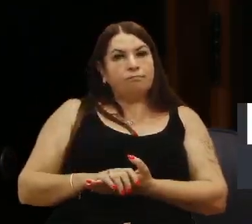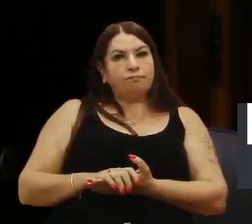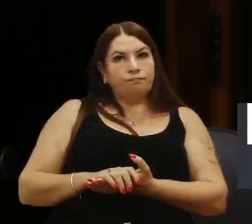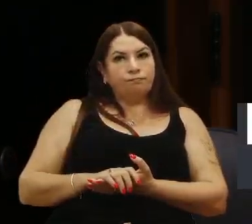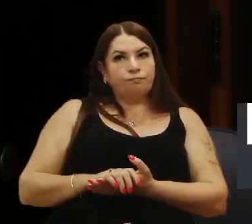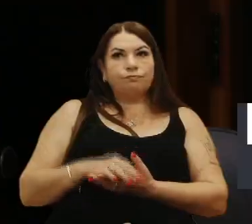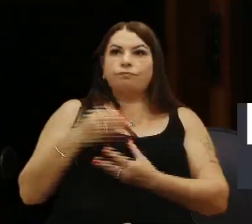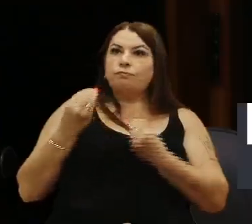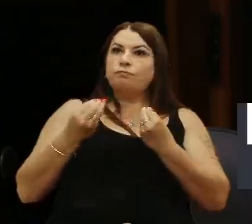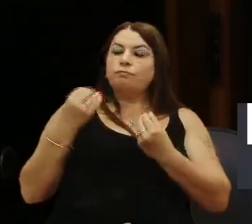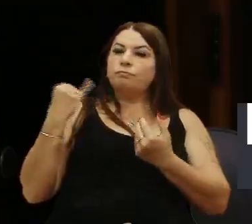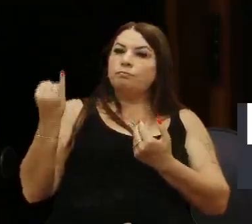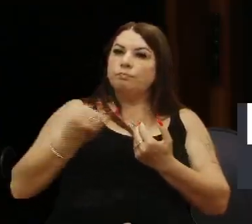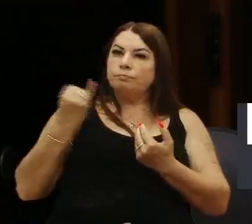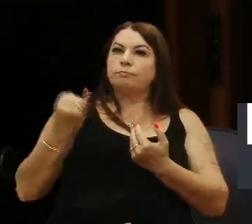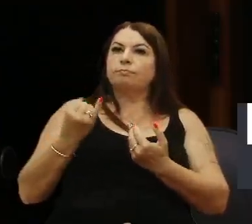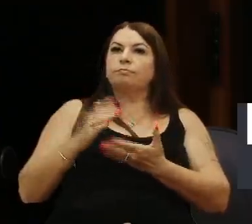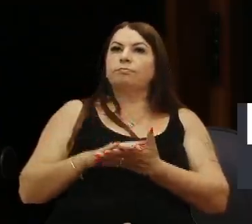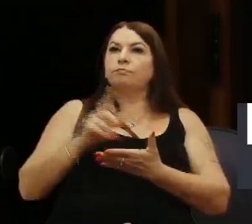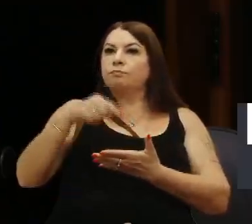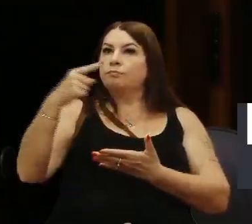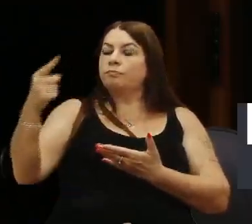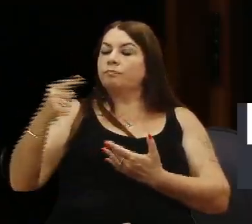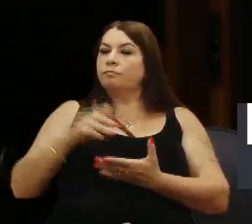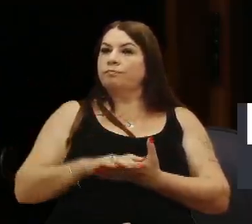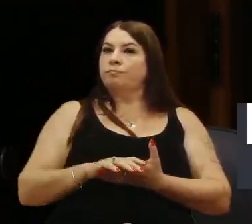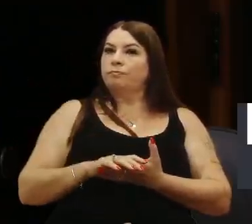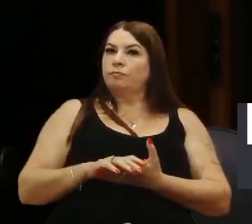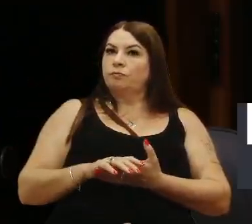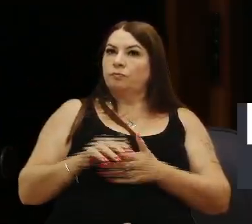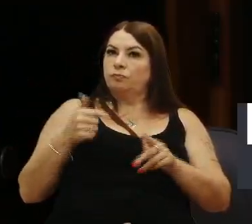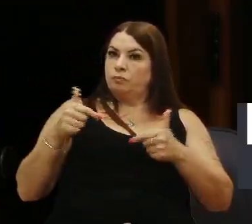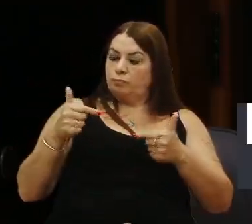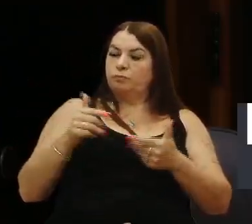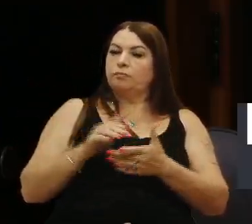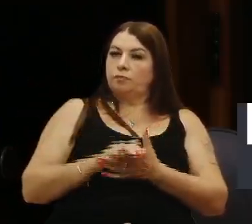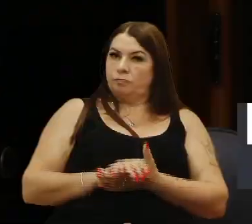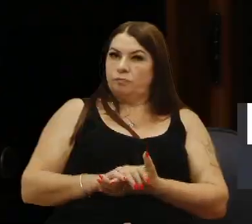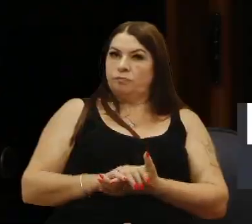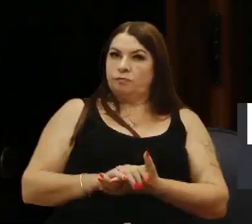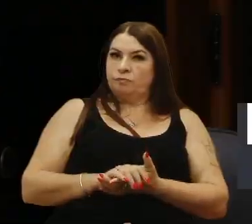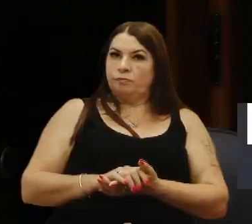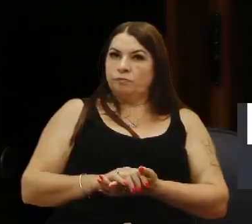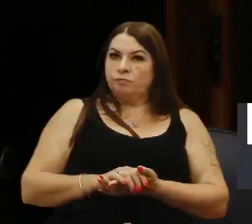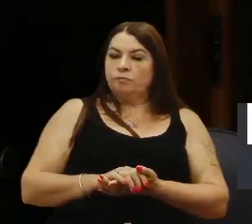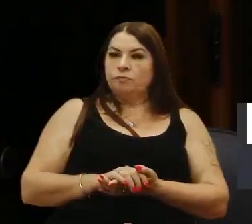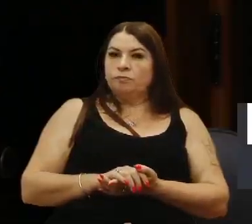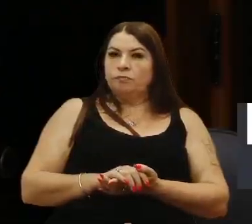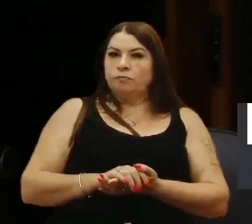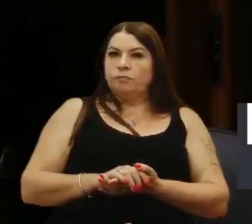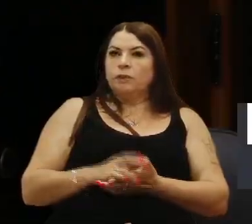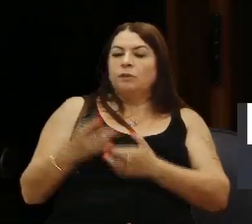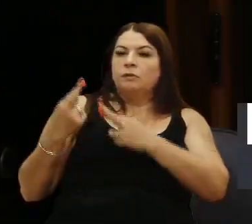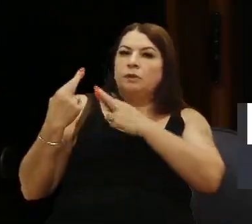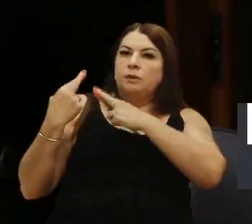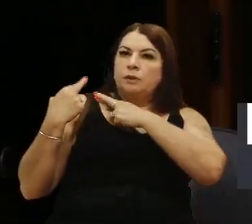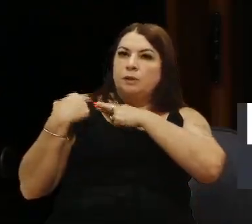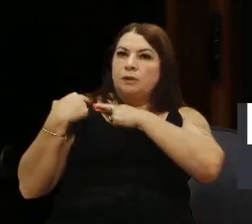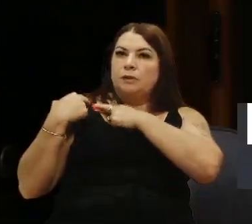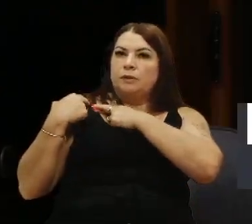Como são importantes outros serviços que devem ser de